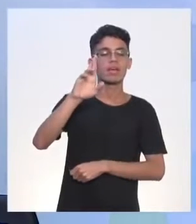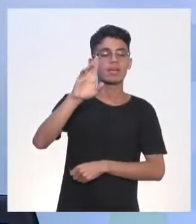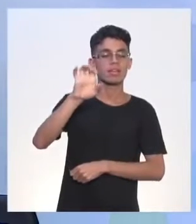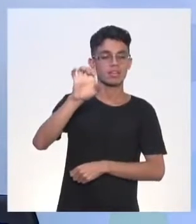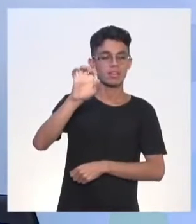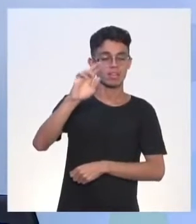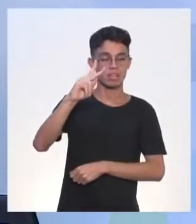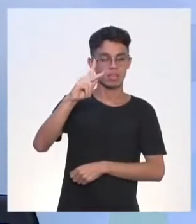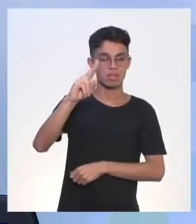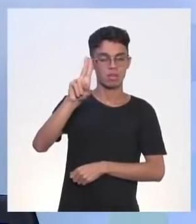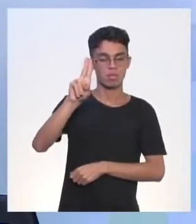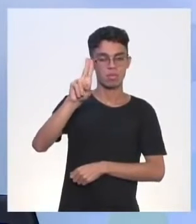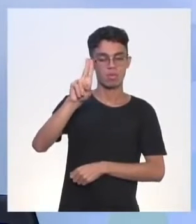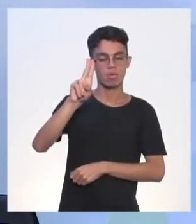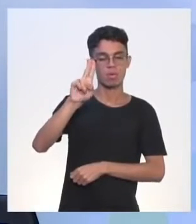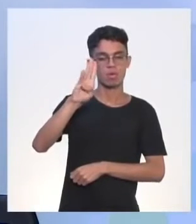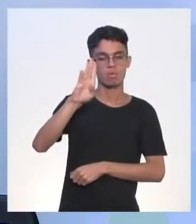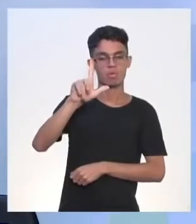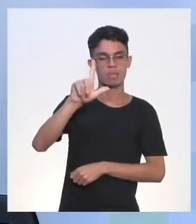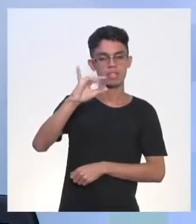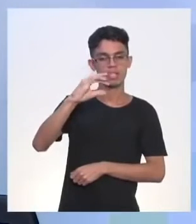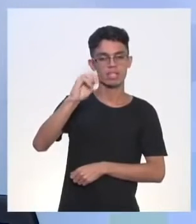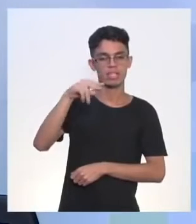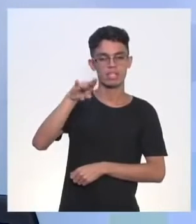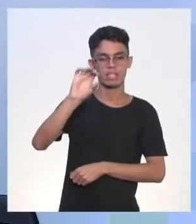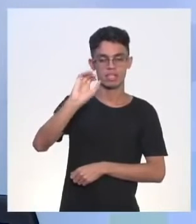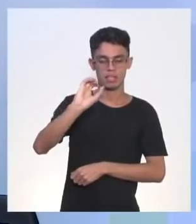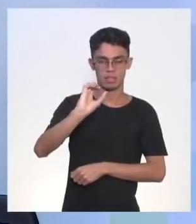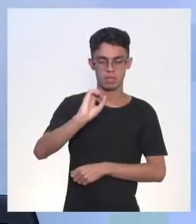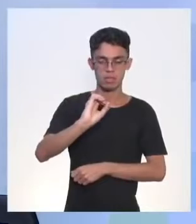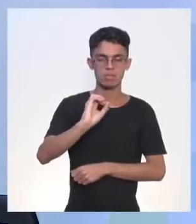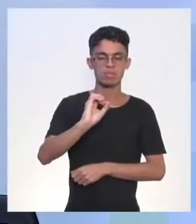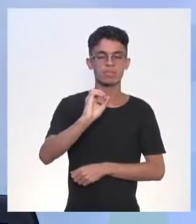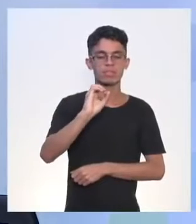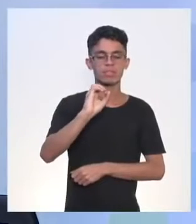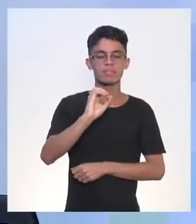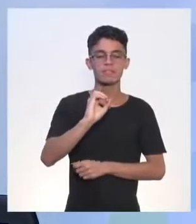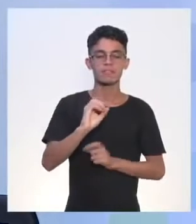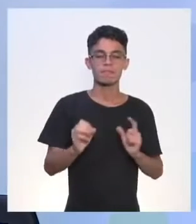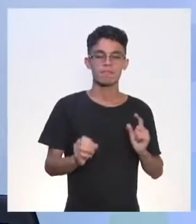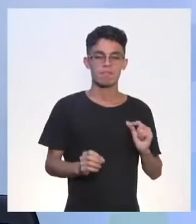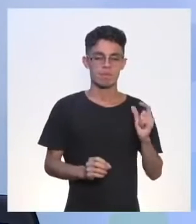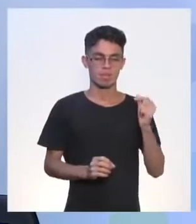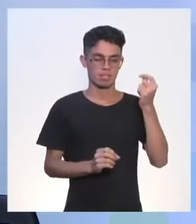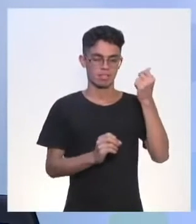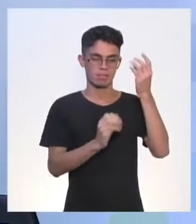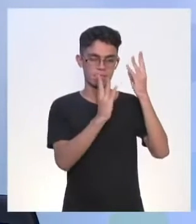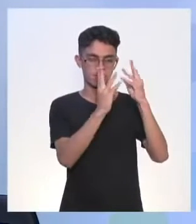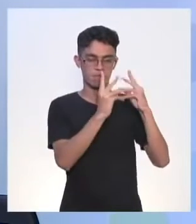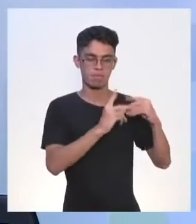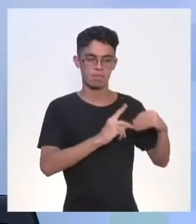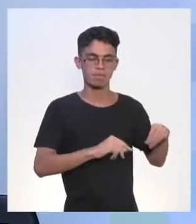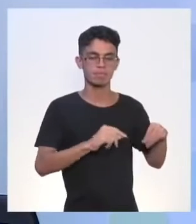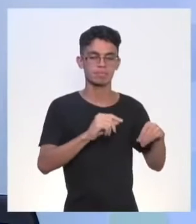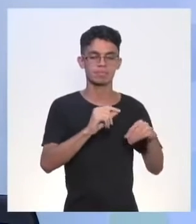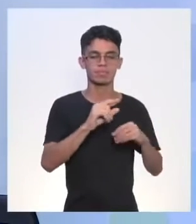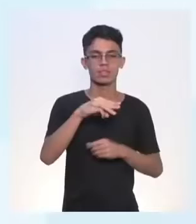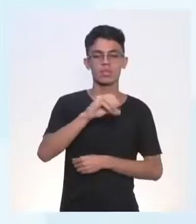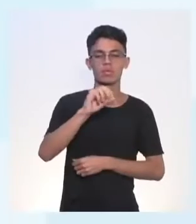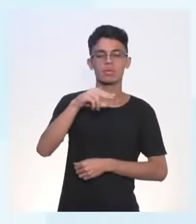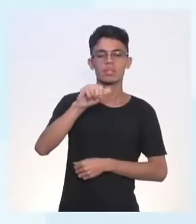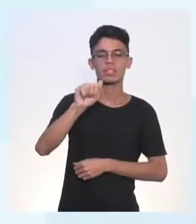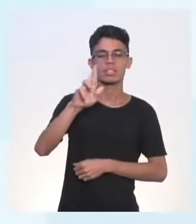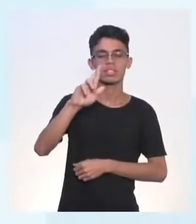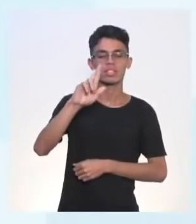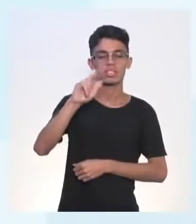a derrubada da monarquia brasileira. Já para nós irmos situando a aula de hoje,